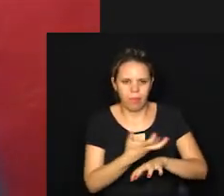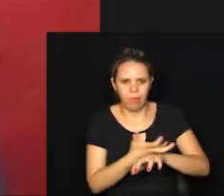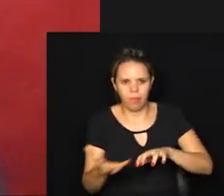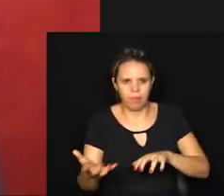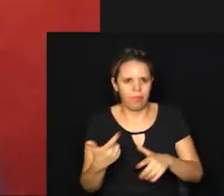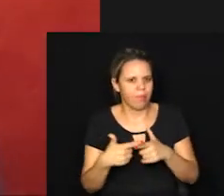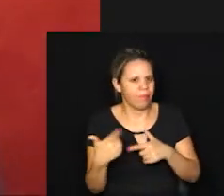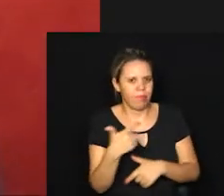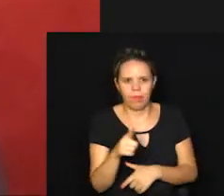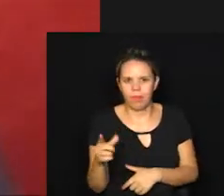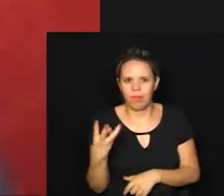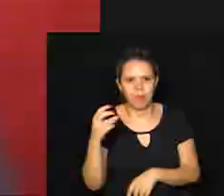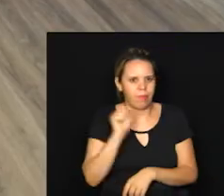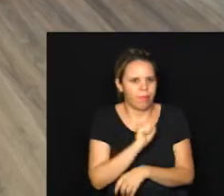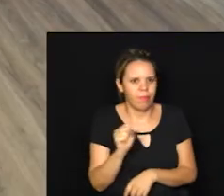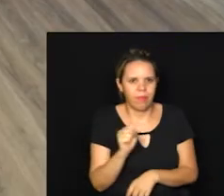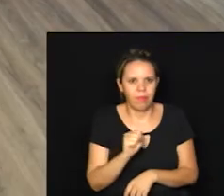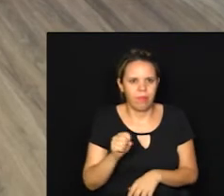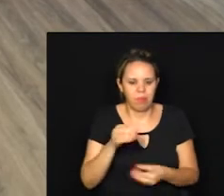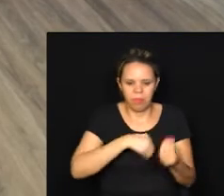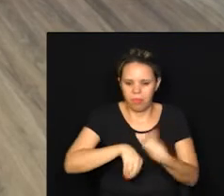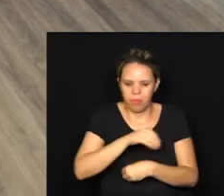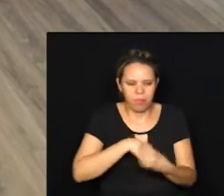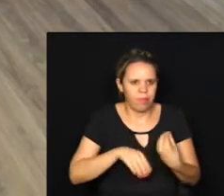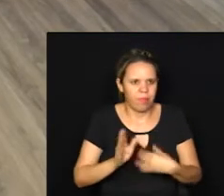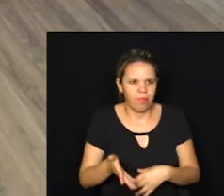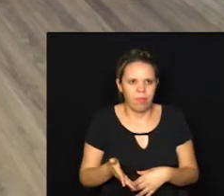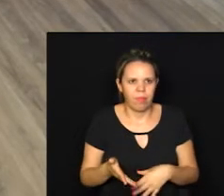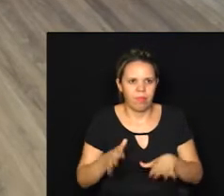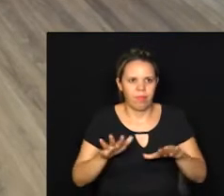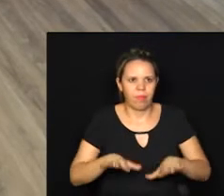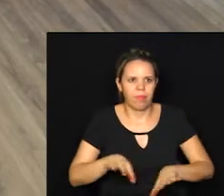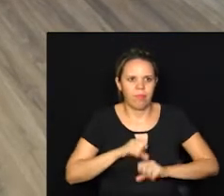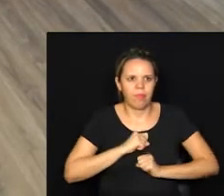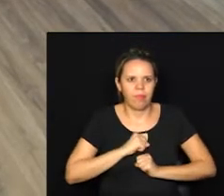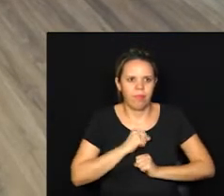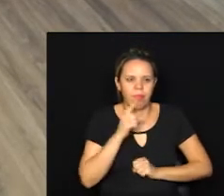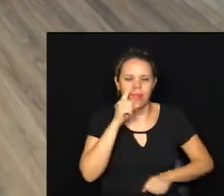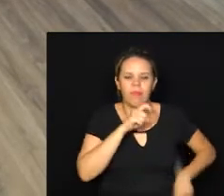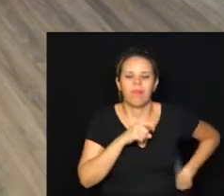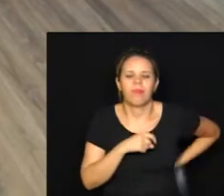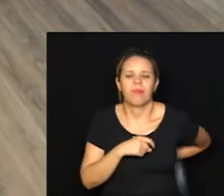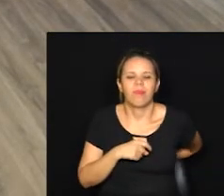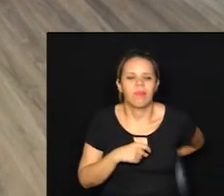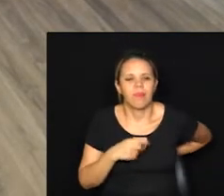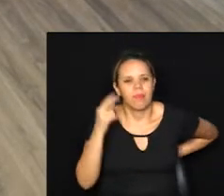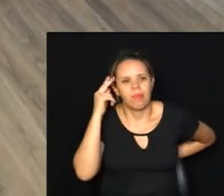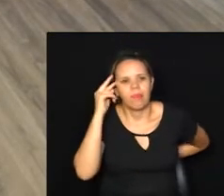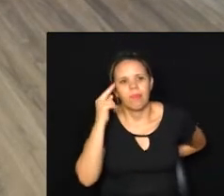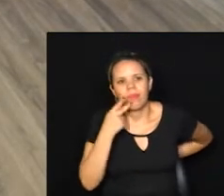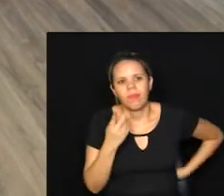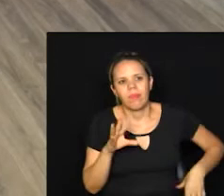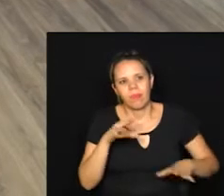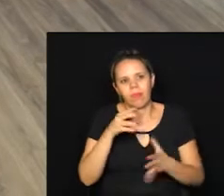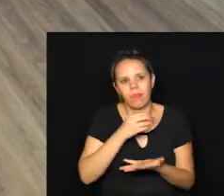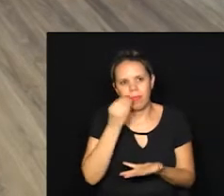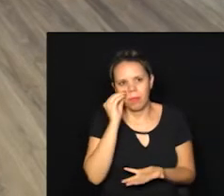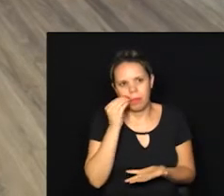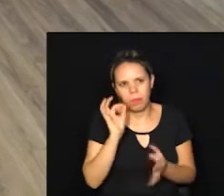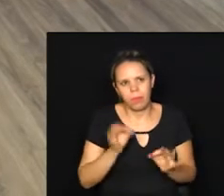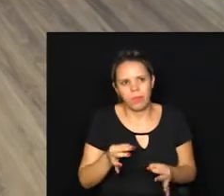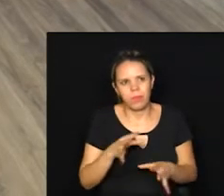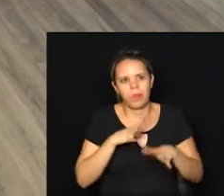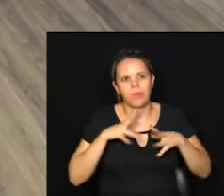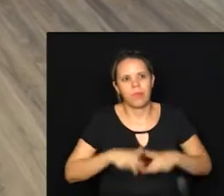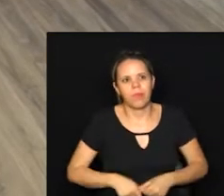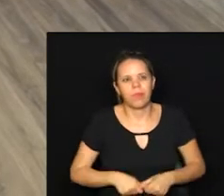tem 3 segundos, né? Porque se misturou ali. Ali ficou um pouquinho mais difícil. Se bem que o André falou que se colocar limão tá tudo certo, mas